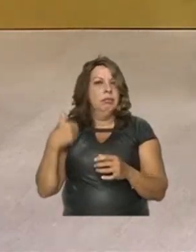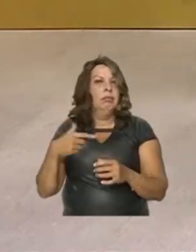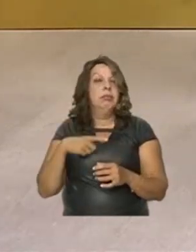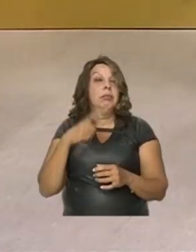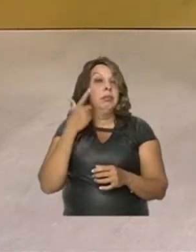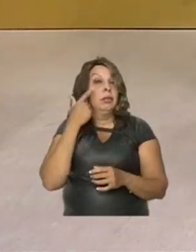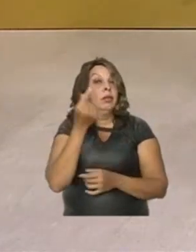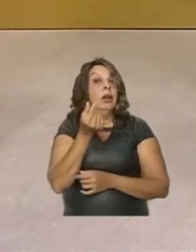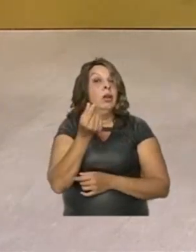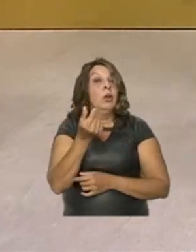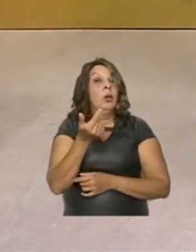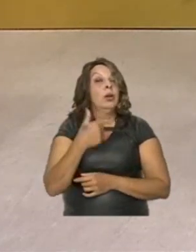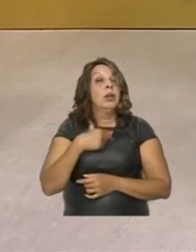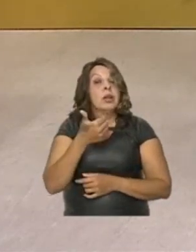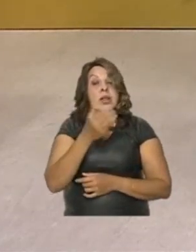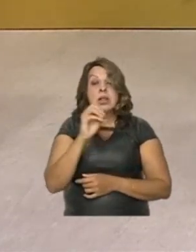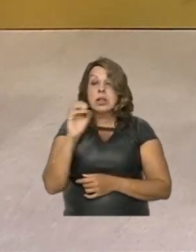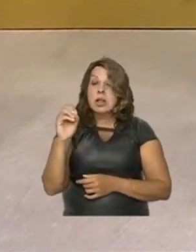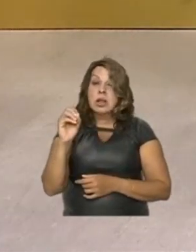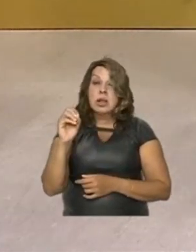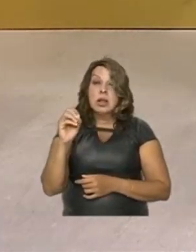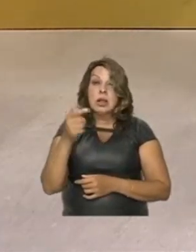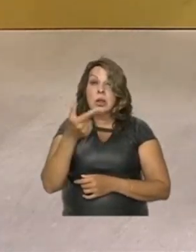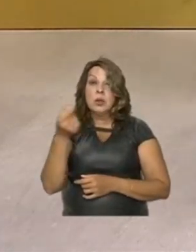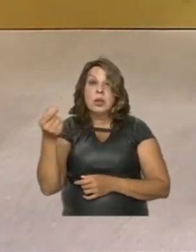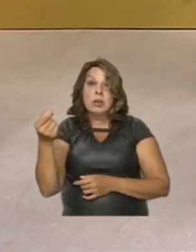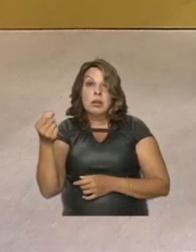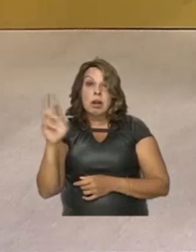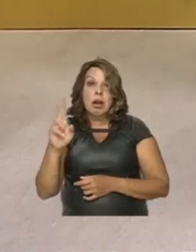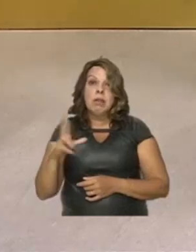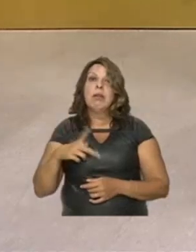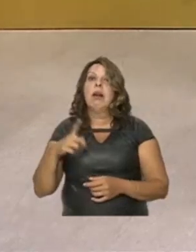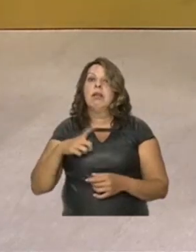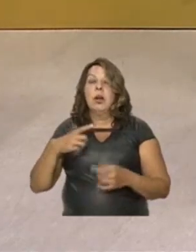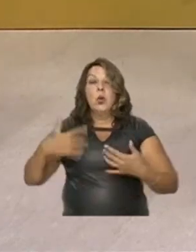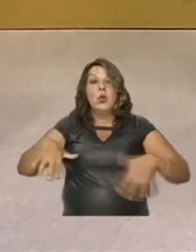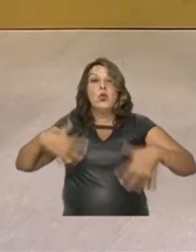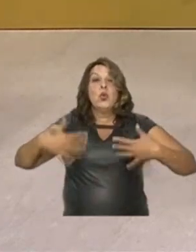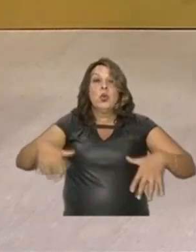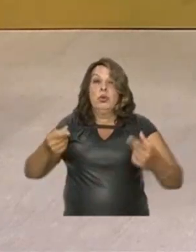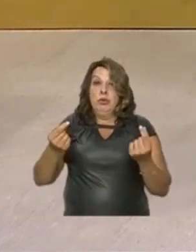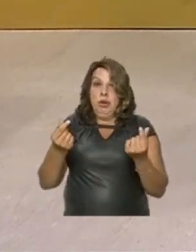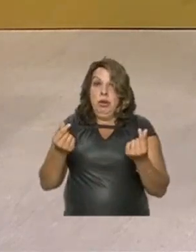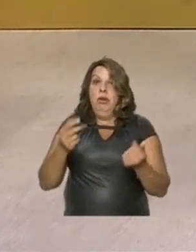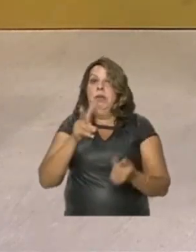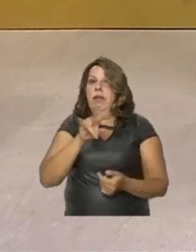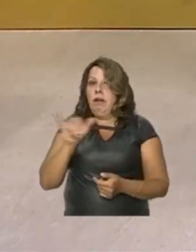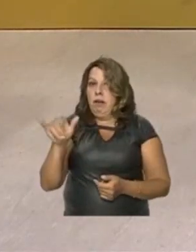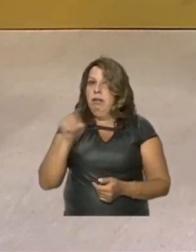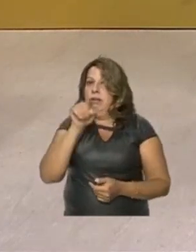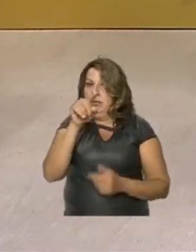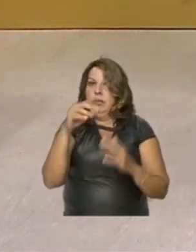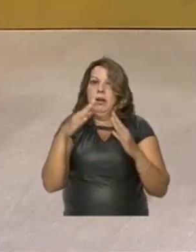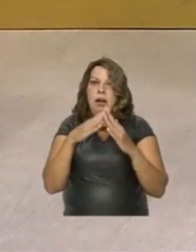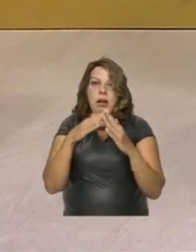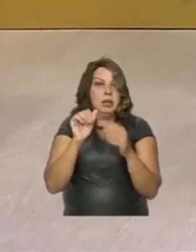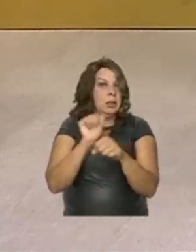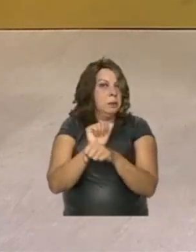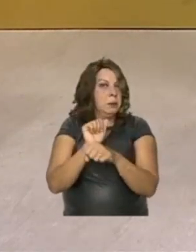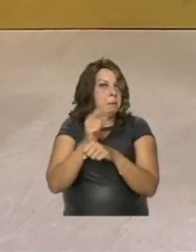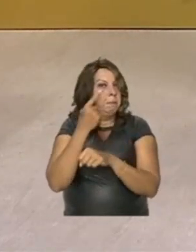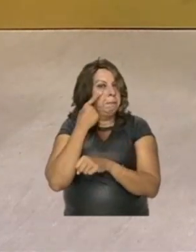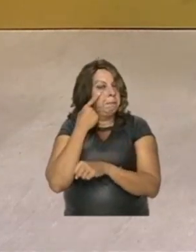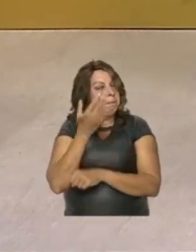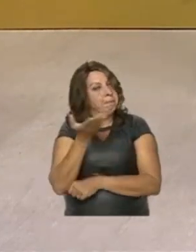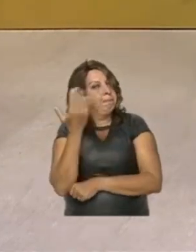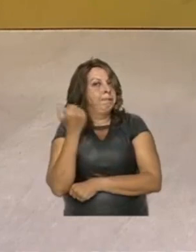R$200, hein? Pois é, nossa próxima premiação vai ter din-din, muito din-din do bom aqui no Caju Cap. Você de casa já fica na expectativa. Olha o